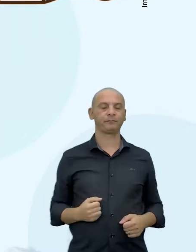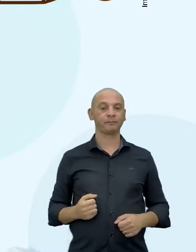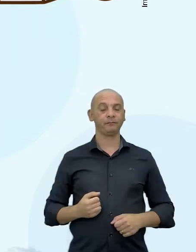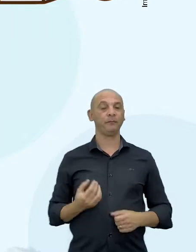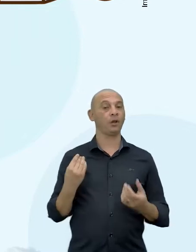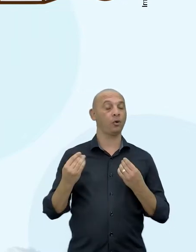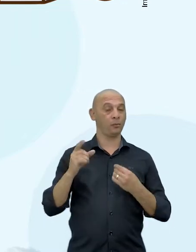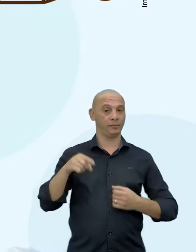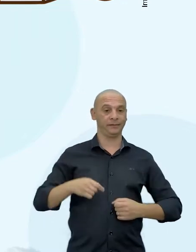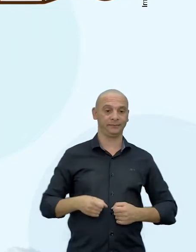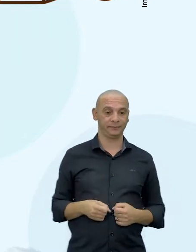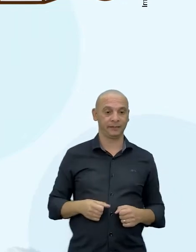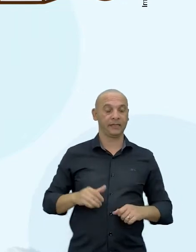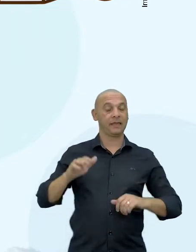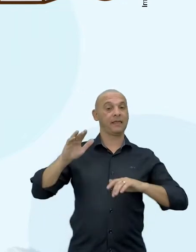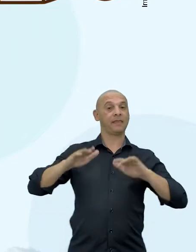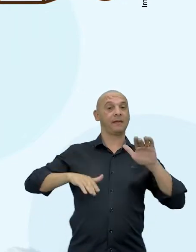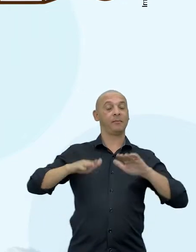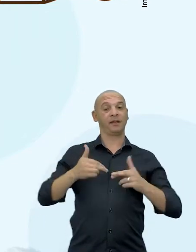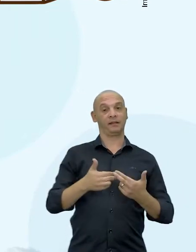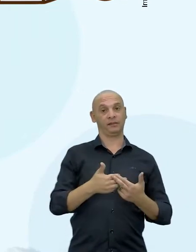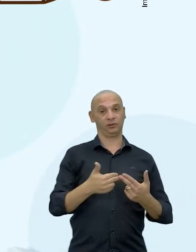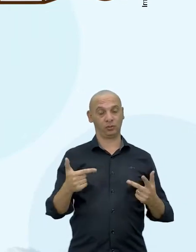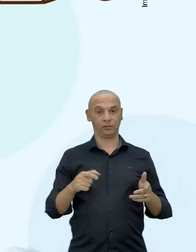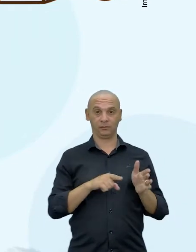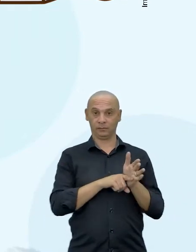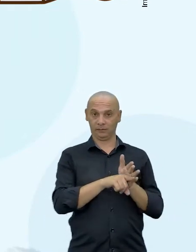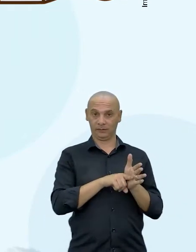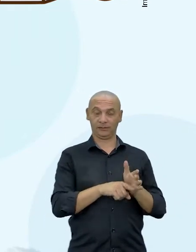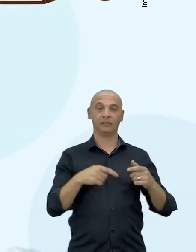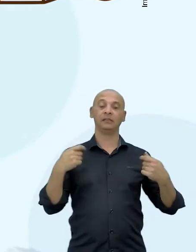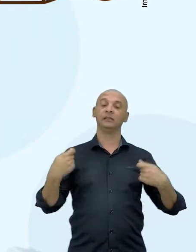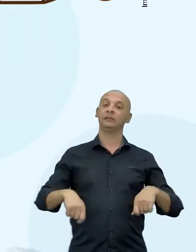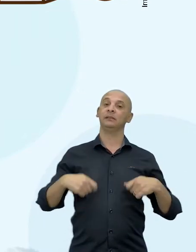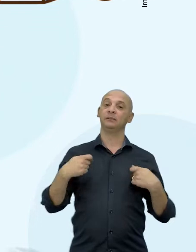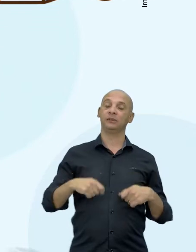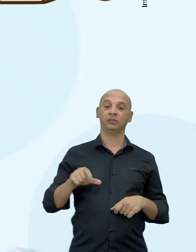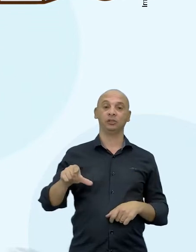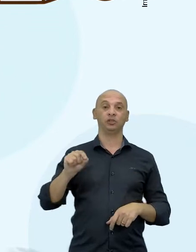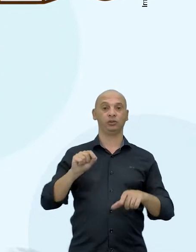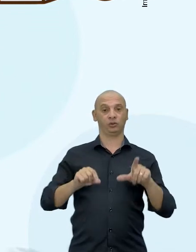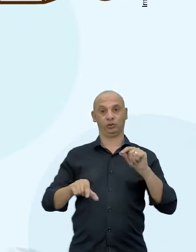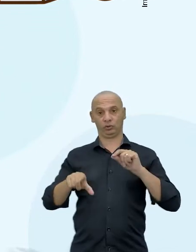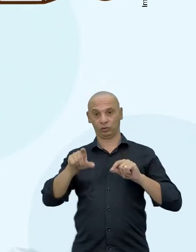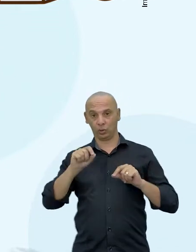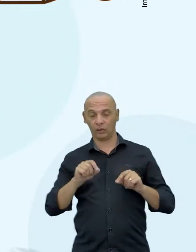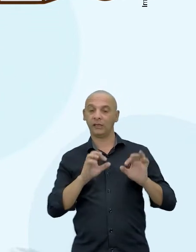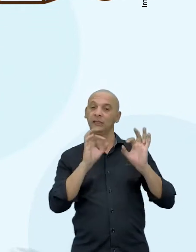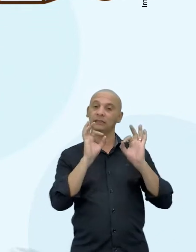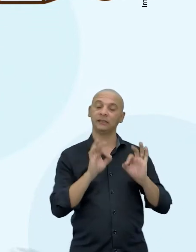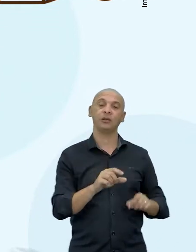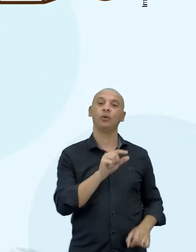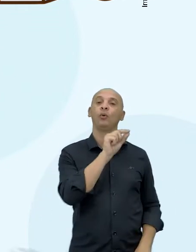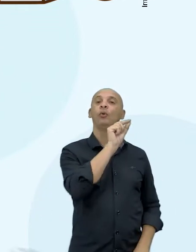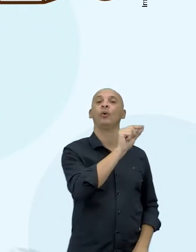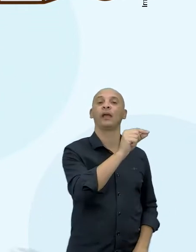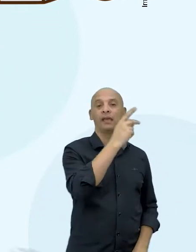serão entrevistadas. Esse levantamento do perfil, o que acontece? Dependendo do que você